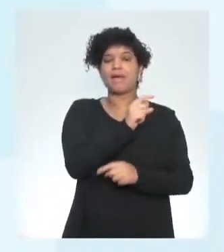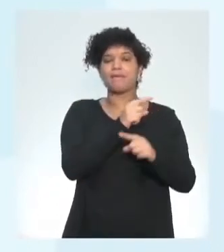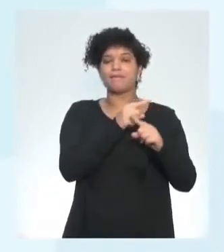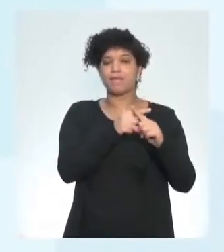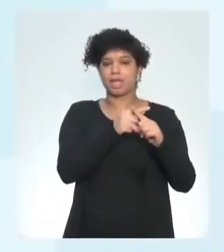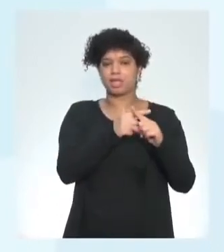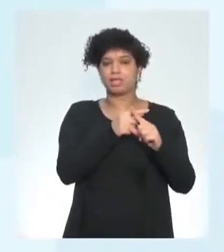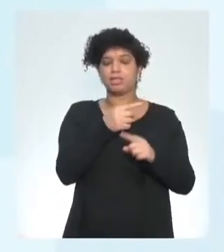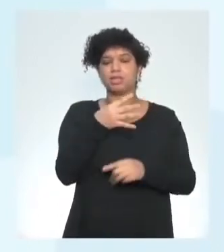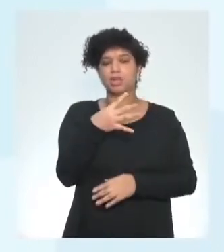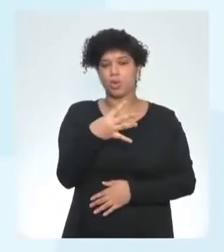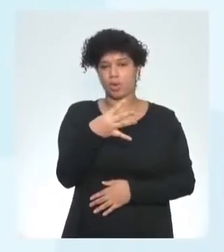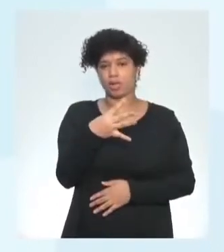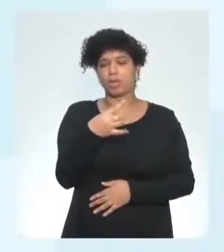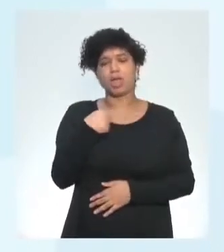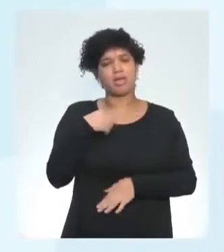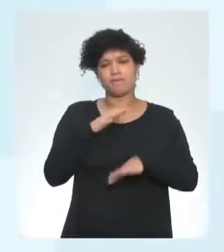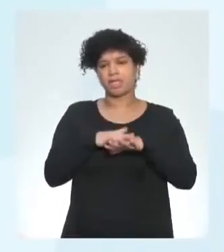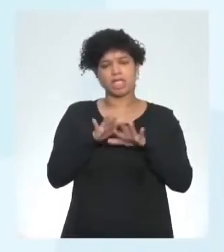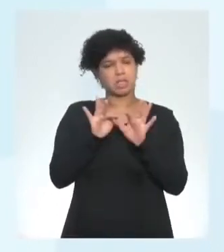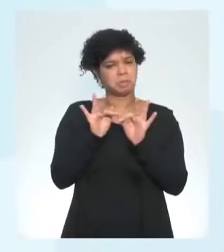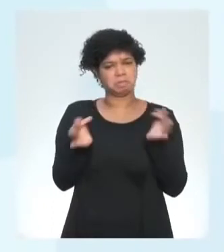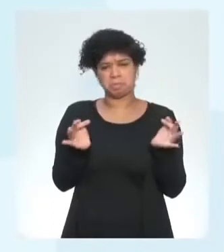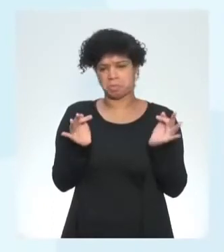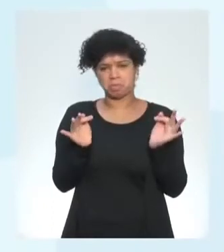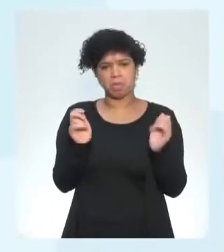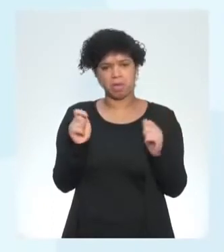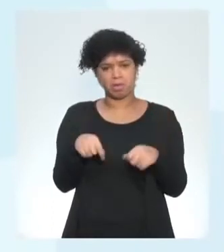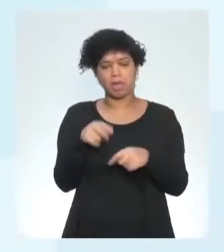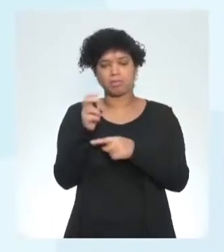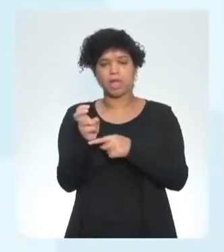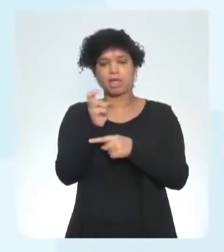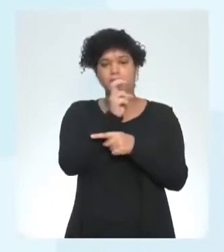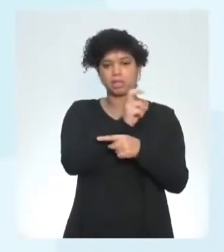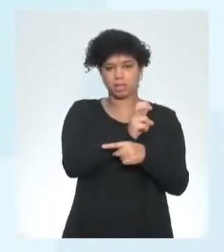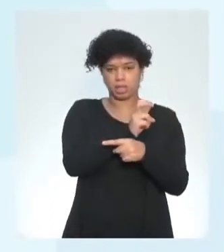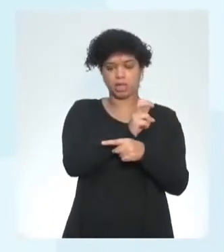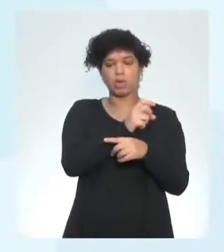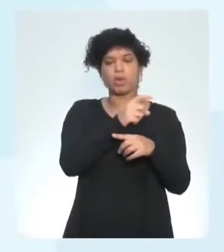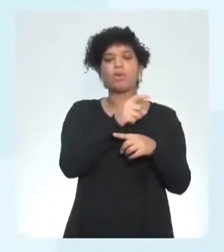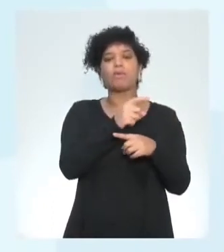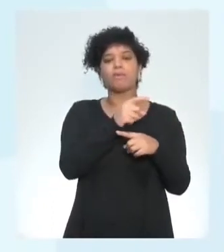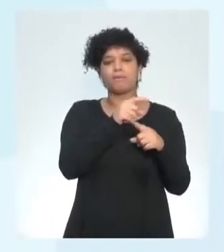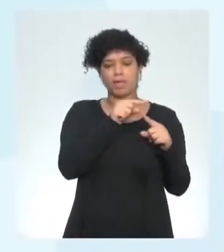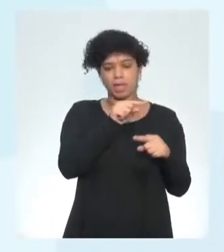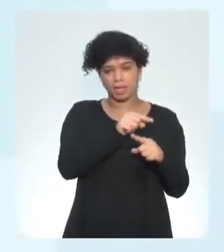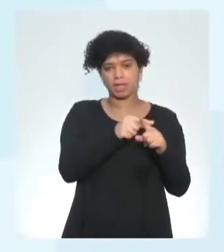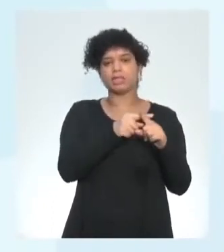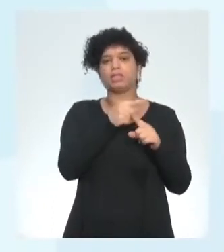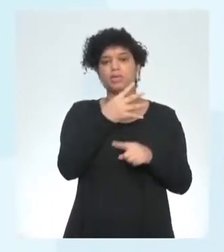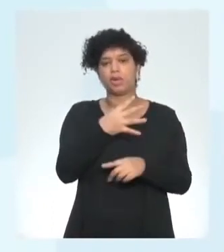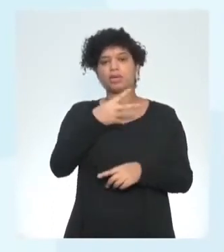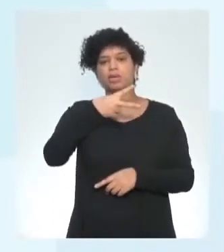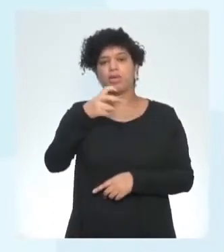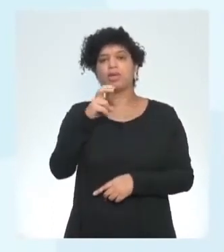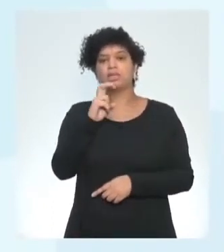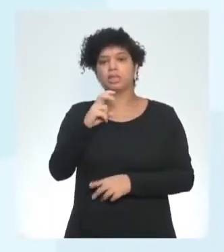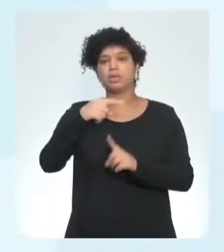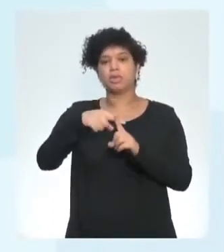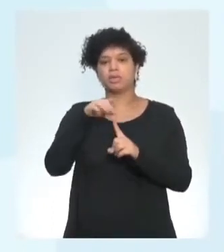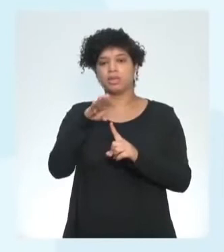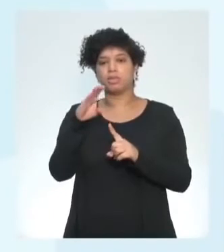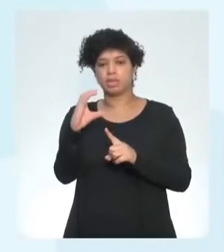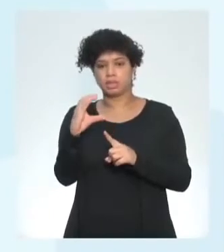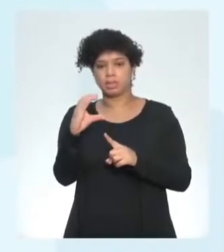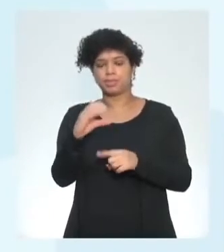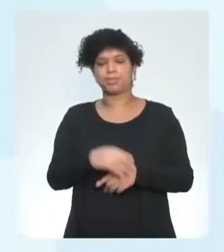da distributiva porque eu fiz uma simplificação. Ó, aí ficou 5 mais BC. 5 vezes 4,